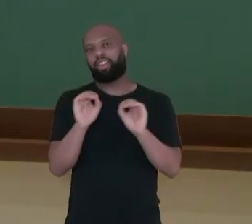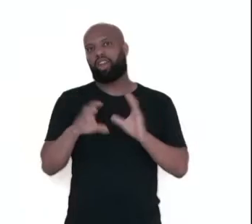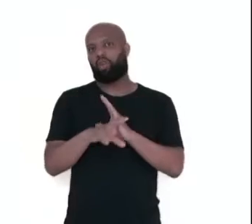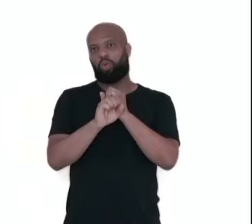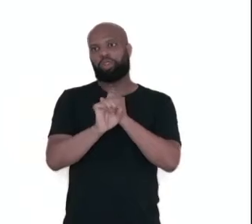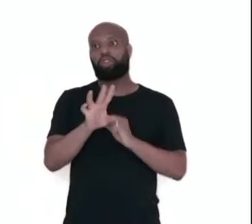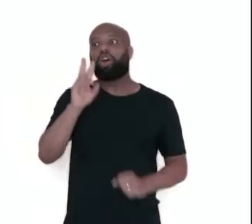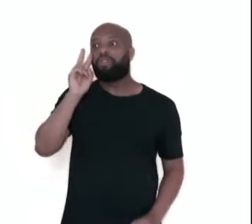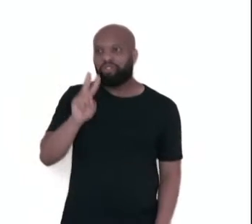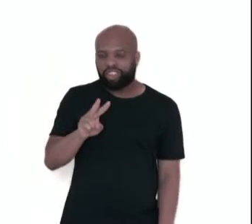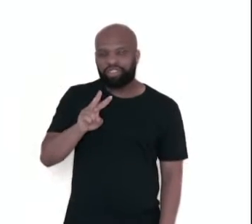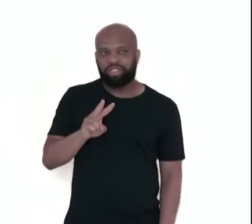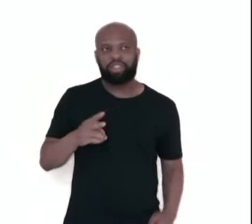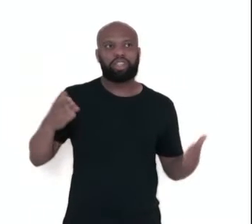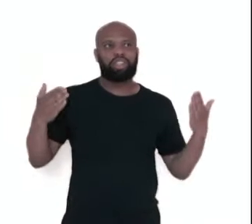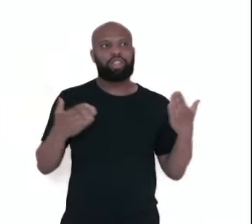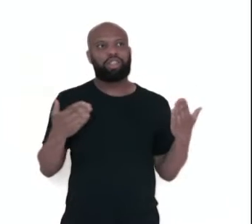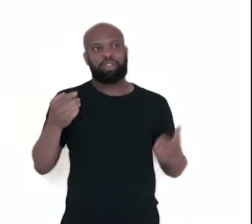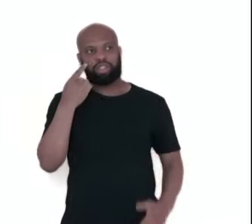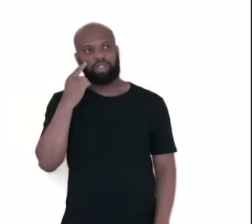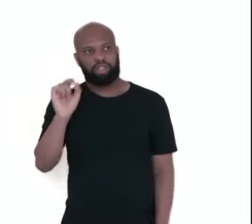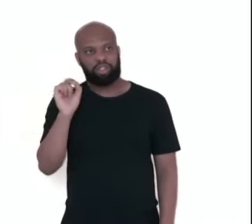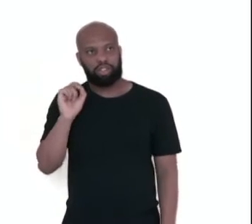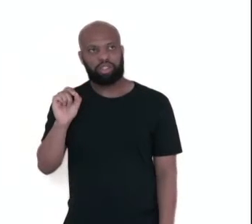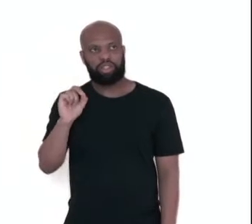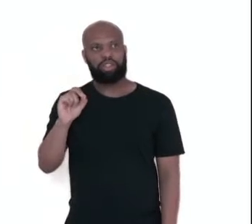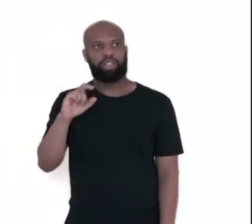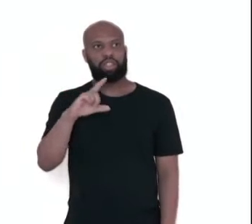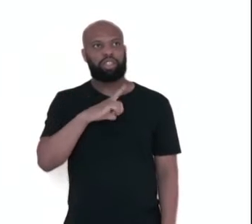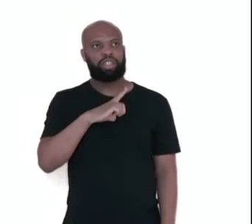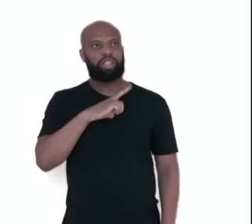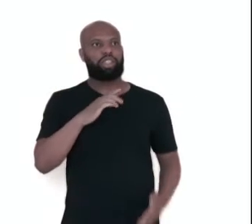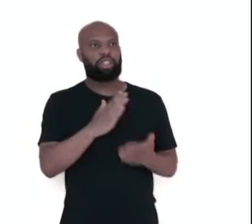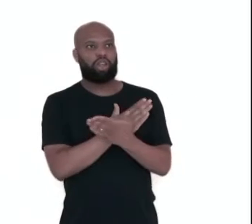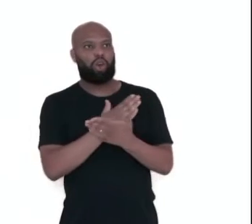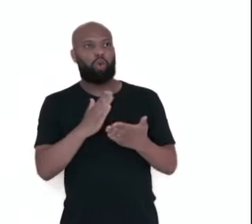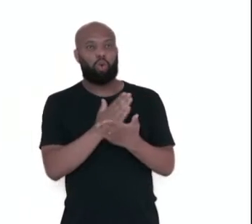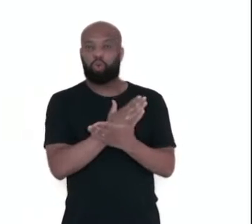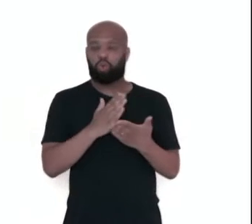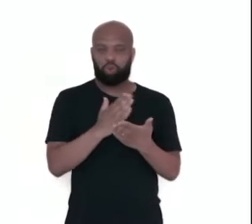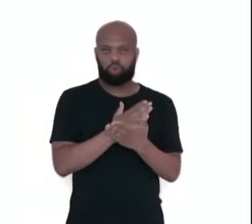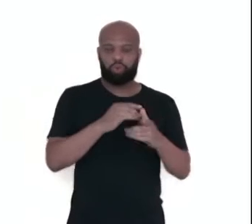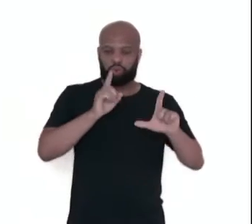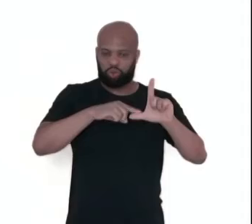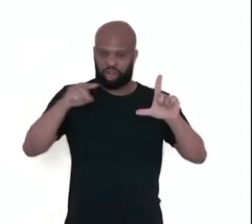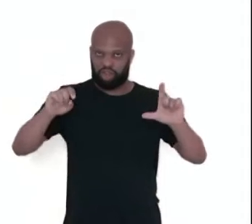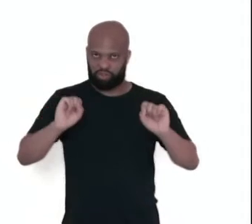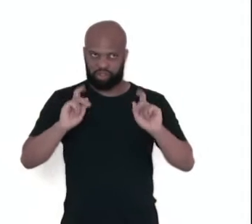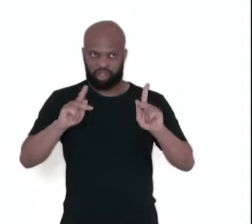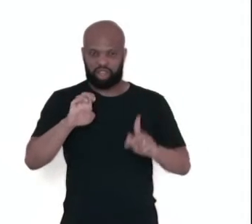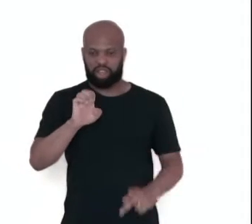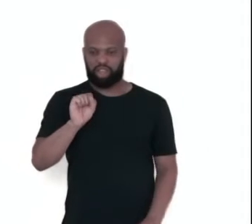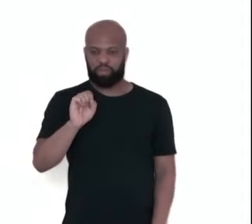aqui. Aqui eu tenho alguns esboços de alguns gráficos.